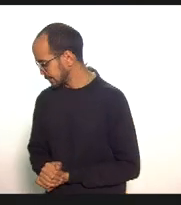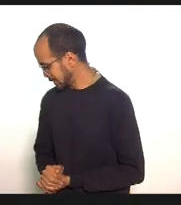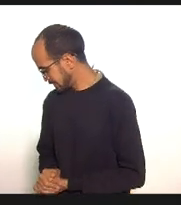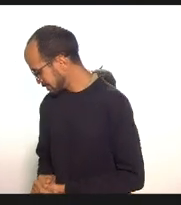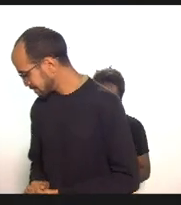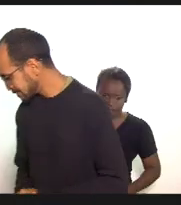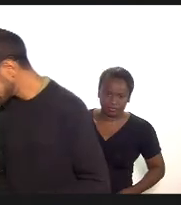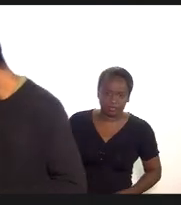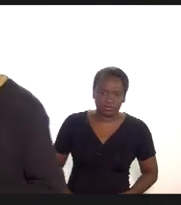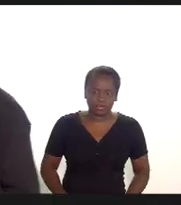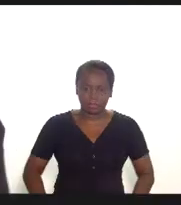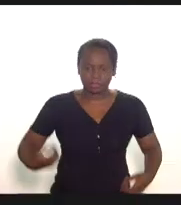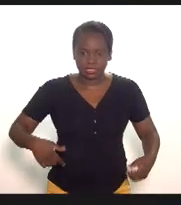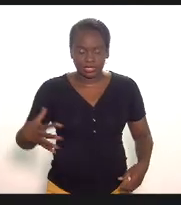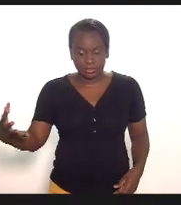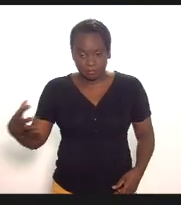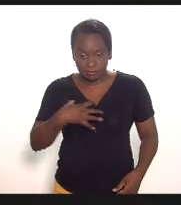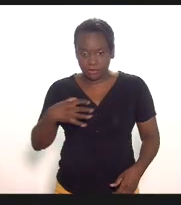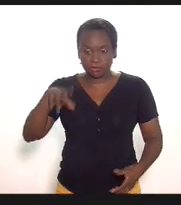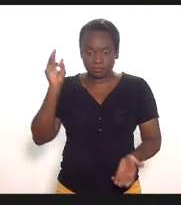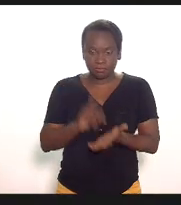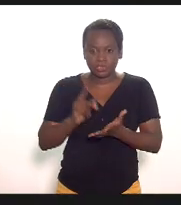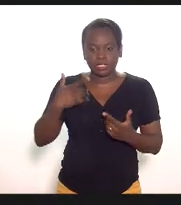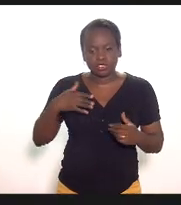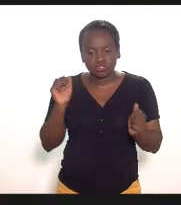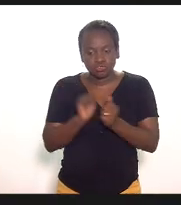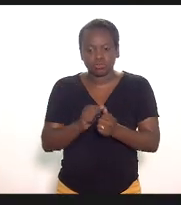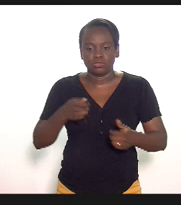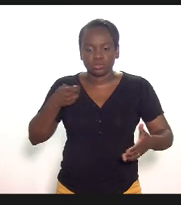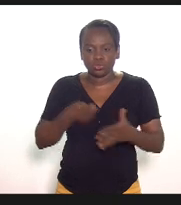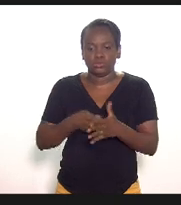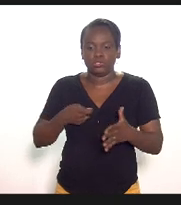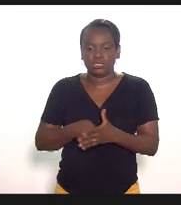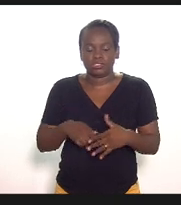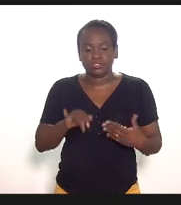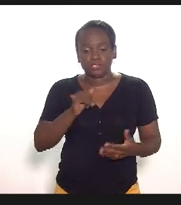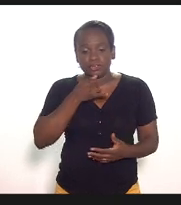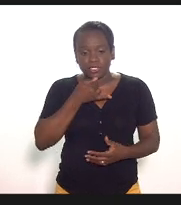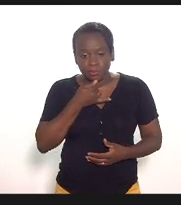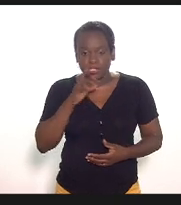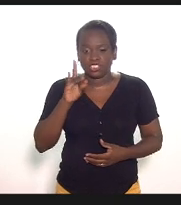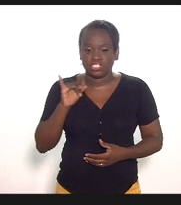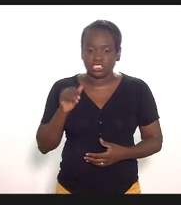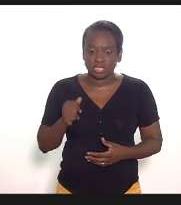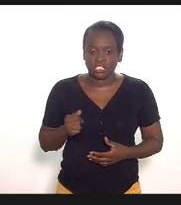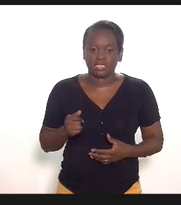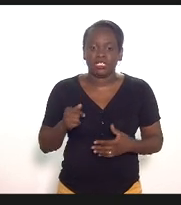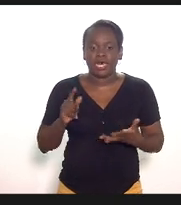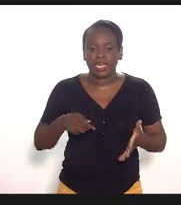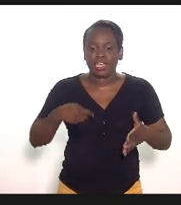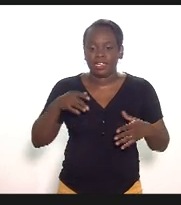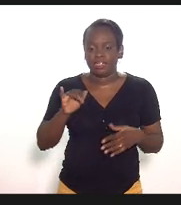junto conosco. Né? Infelizmente, essa data é uma data de luto,